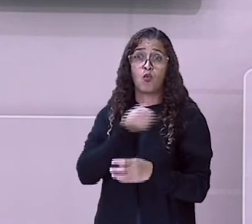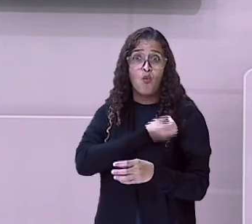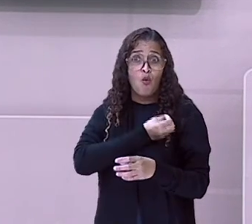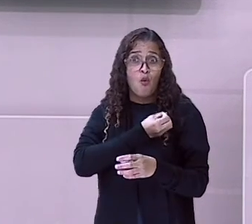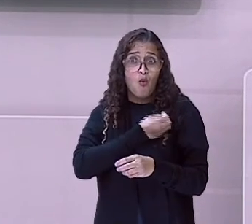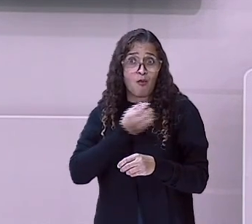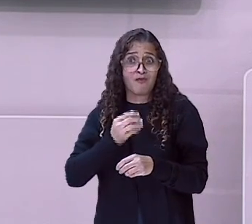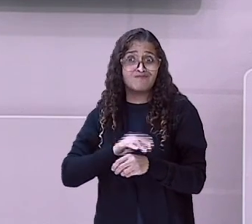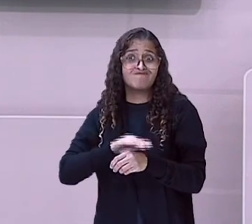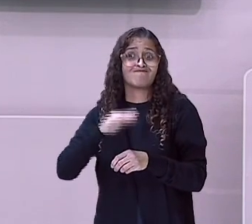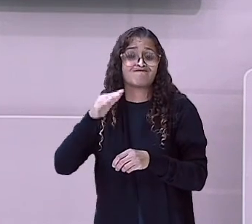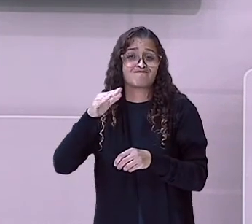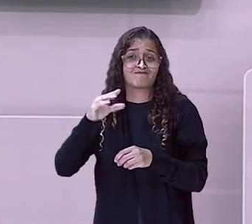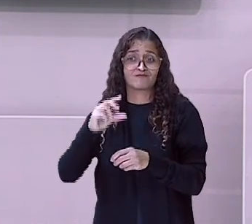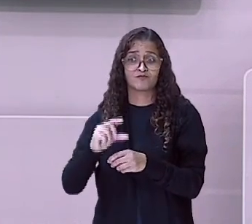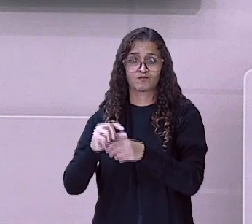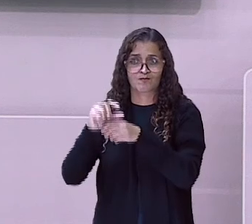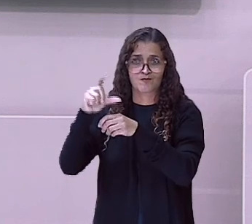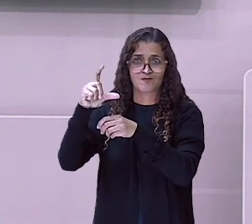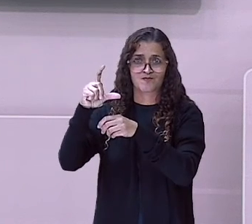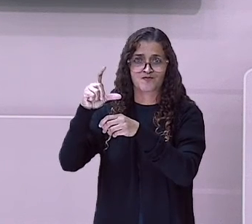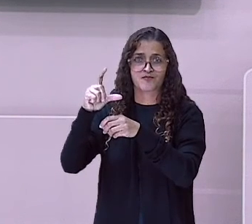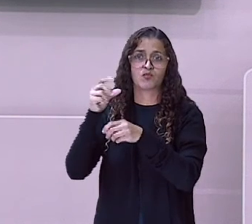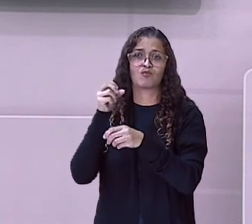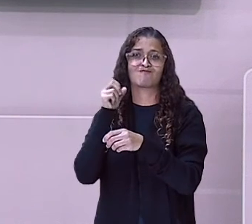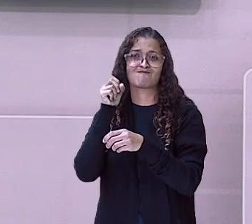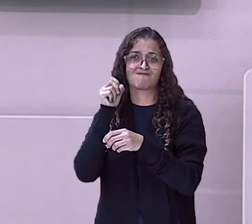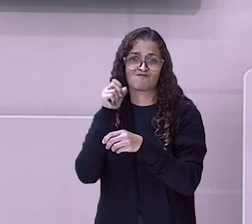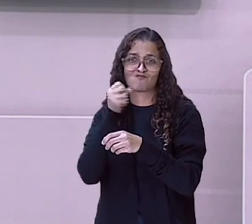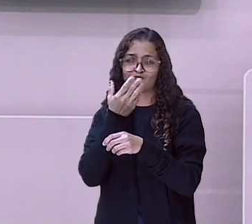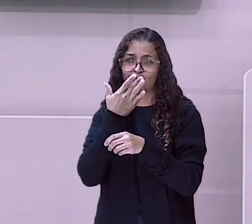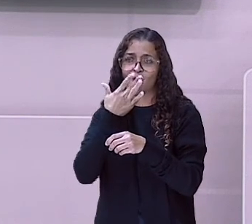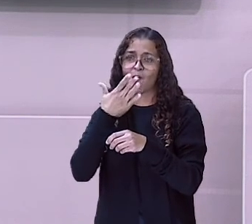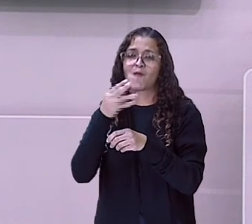maior. Preferência de cores sendo o azul.